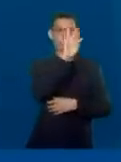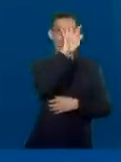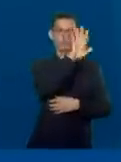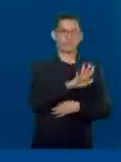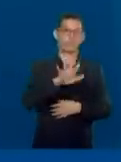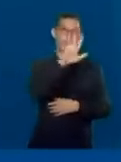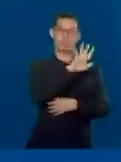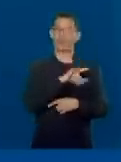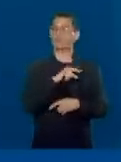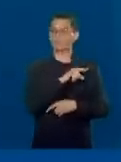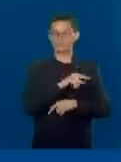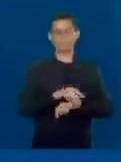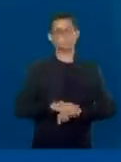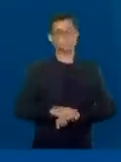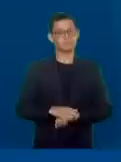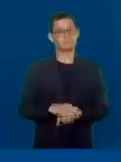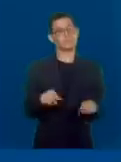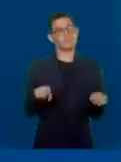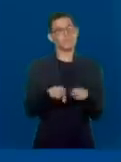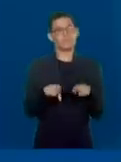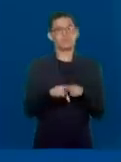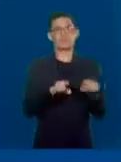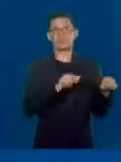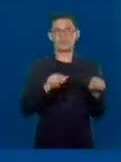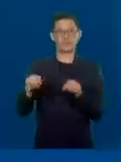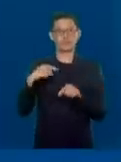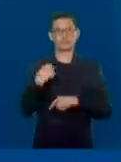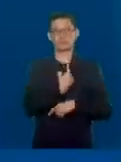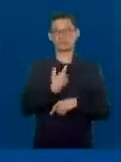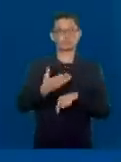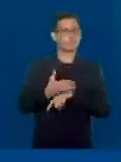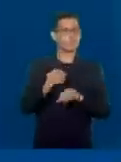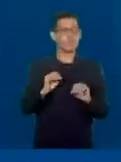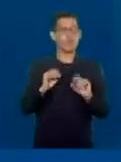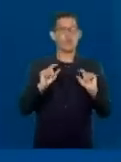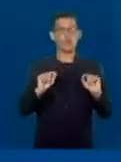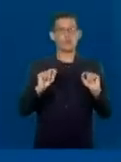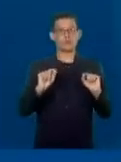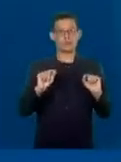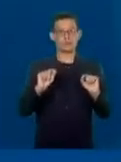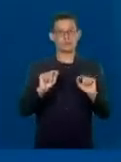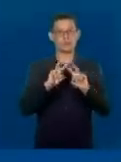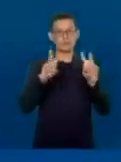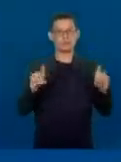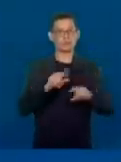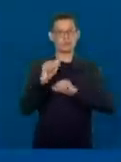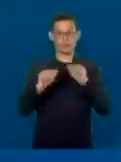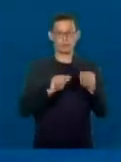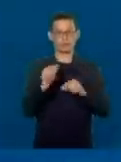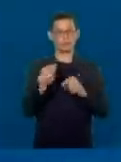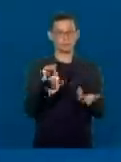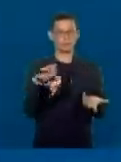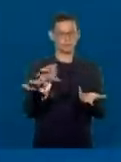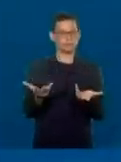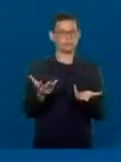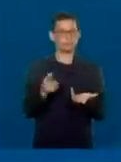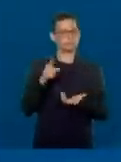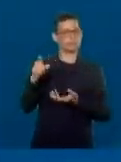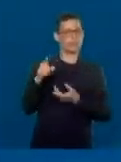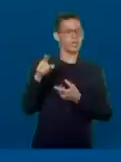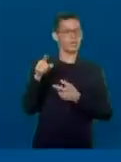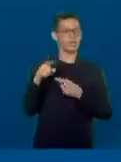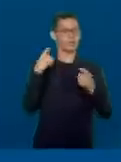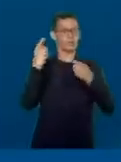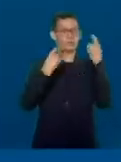mais, o Anderson Torres não participou, não foi a Levi Gasparian, e ele, a preocupação dele